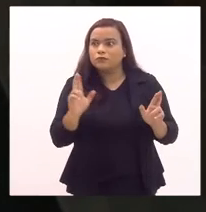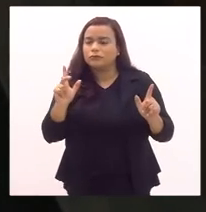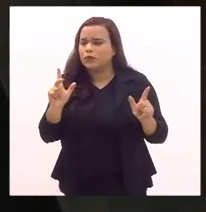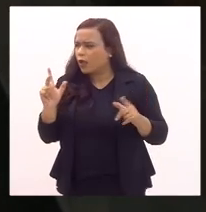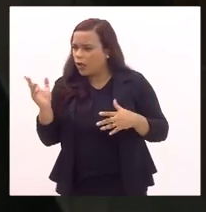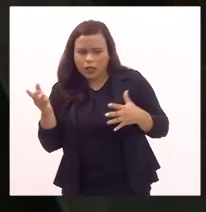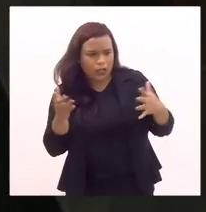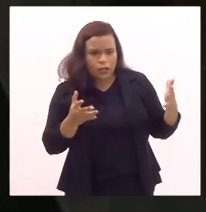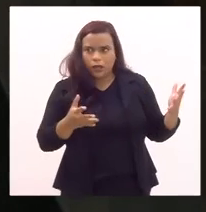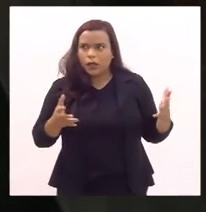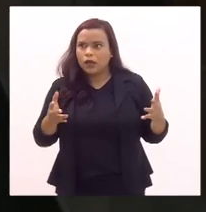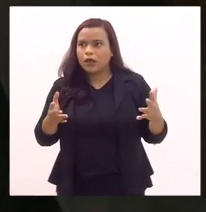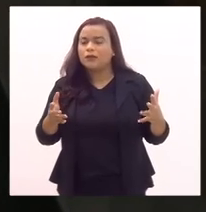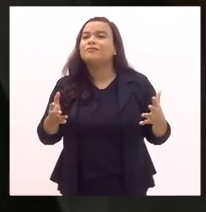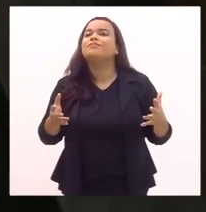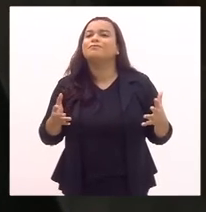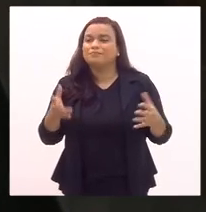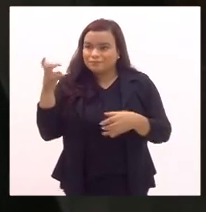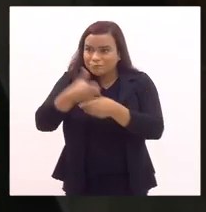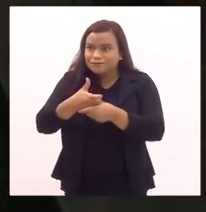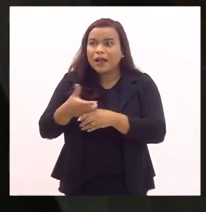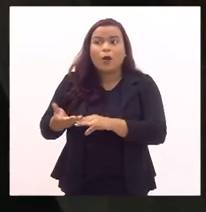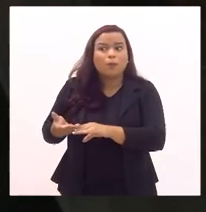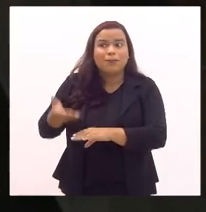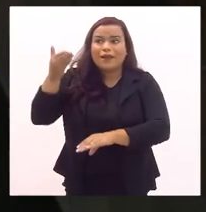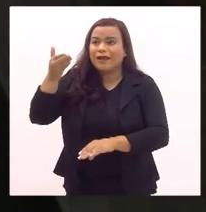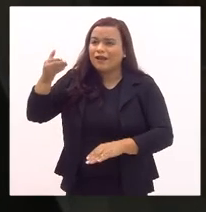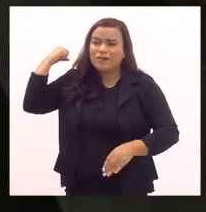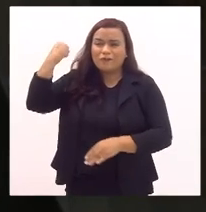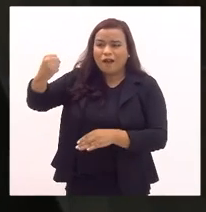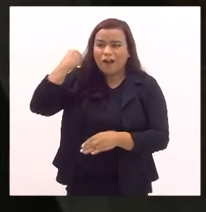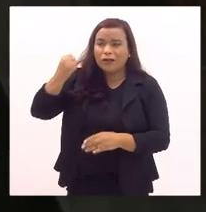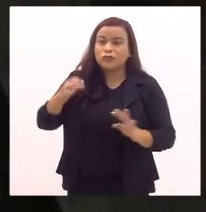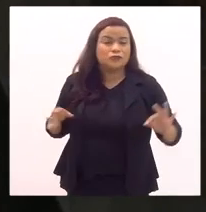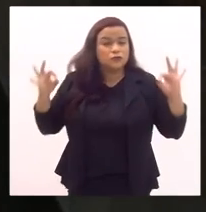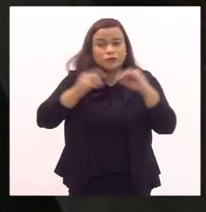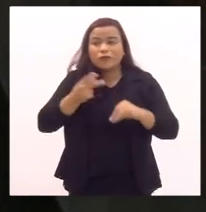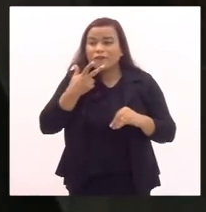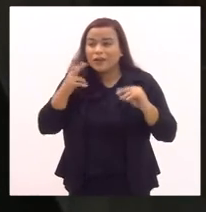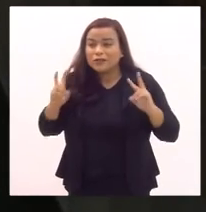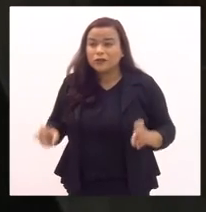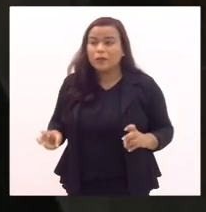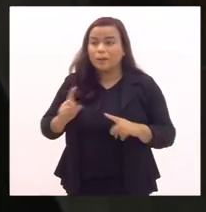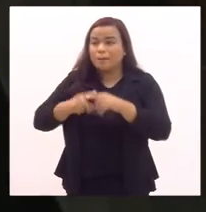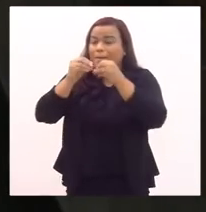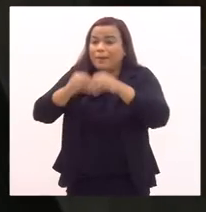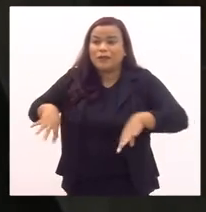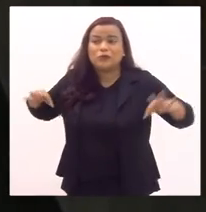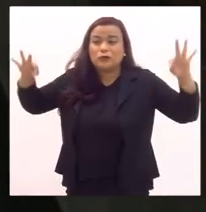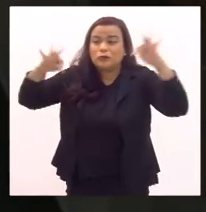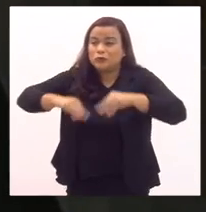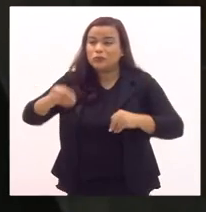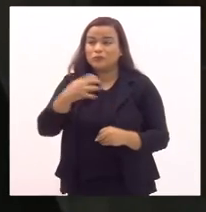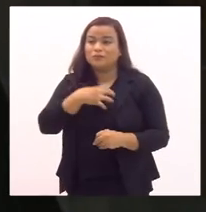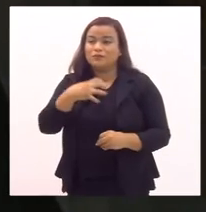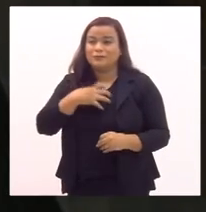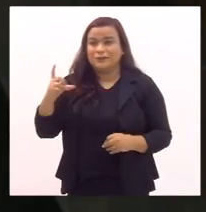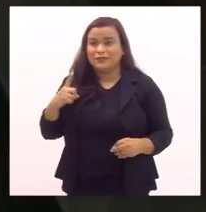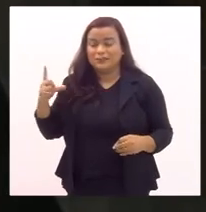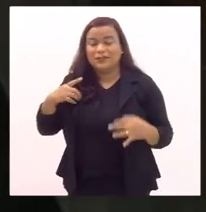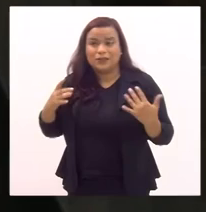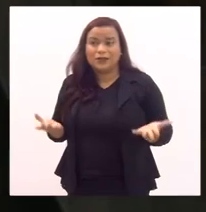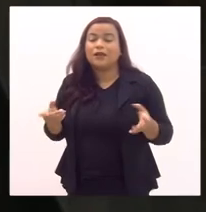aumento absurdo do combustível todo mundo fala sobre isso tudo quanto é lugar que sua fé Tá tudo isso afeta tudo e eu